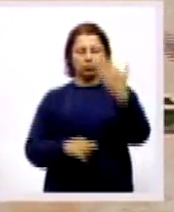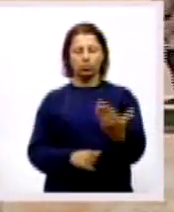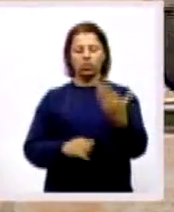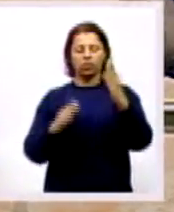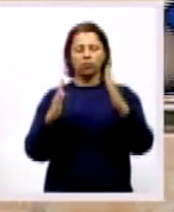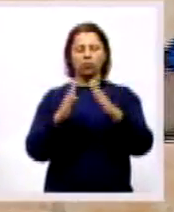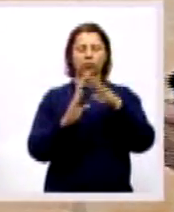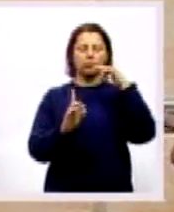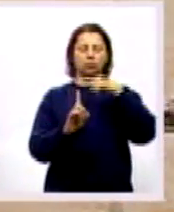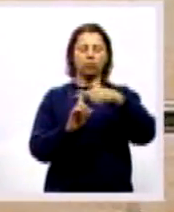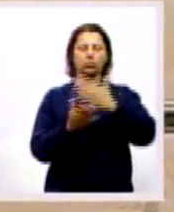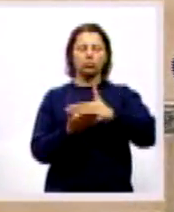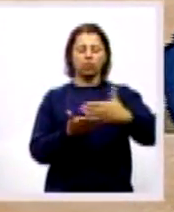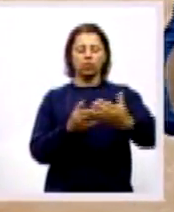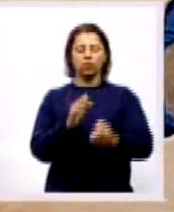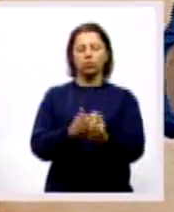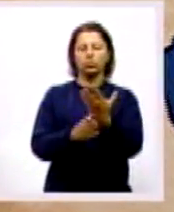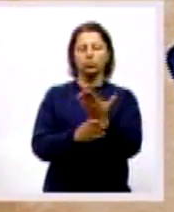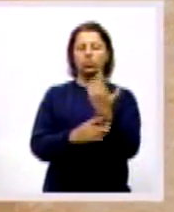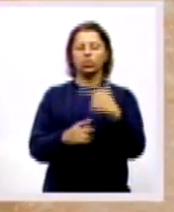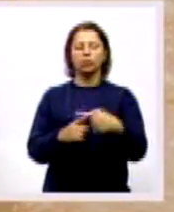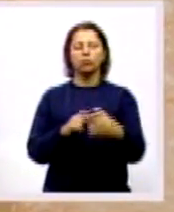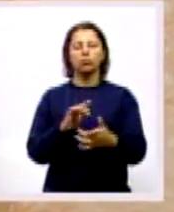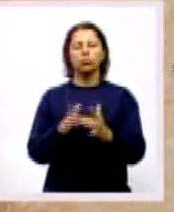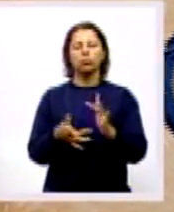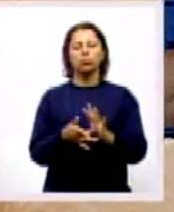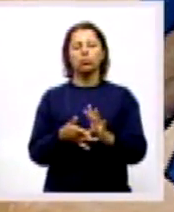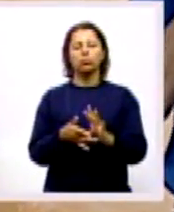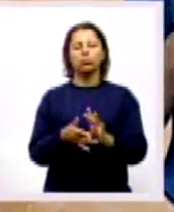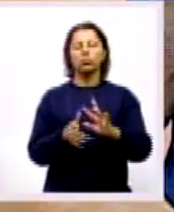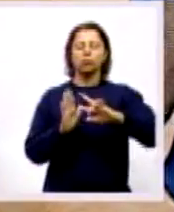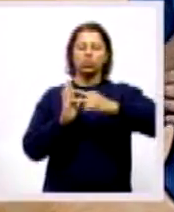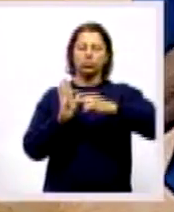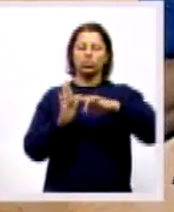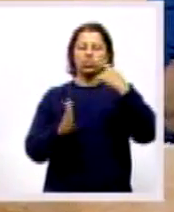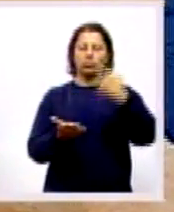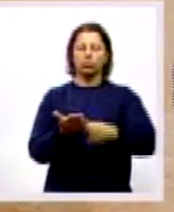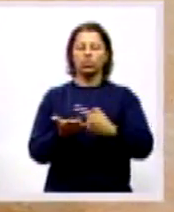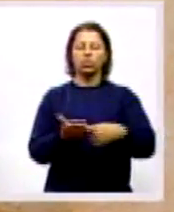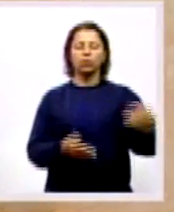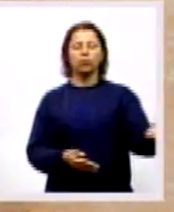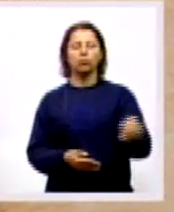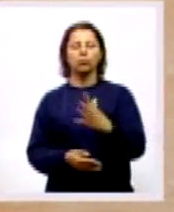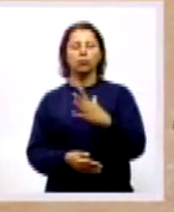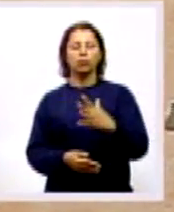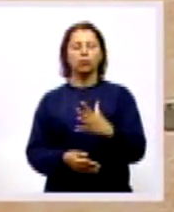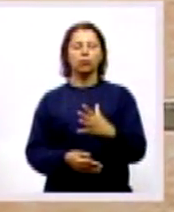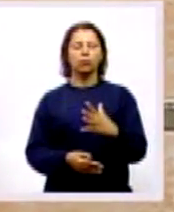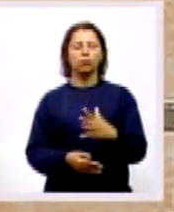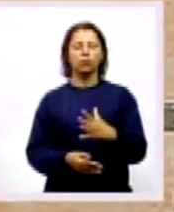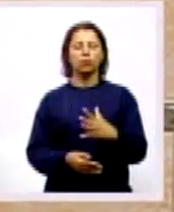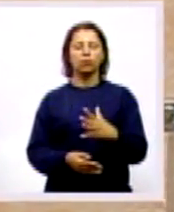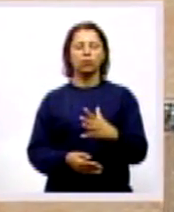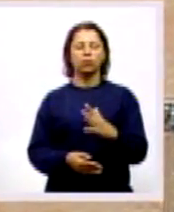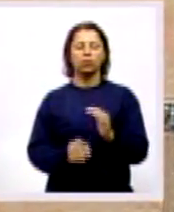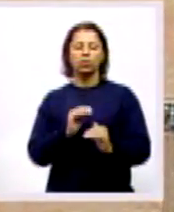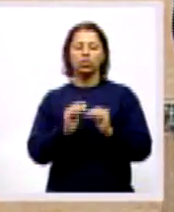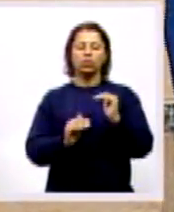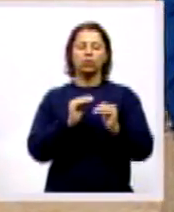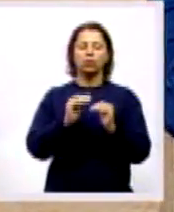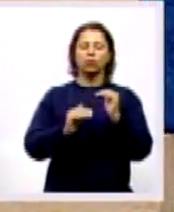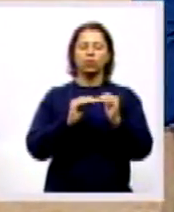igreja recém-inaugurada, porque Jesus representa justamente um marco novo entre um processo